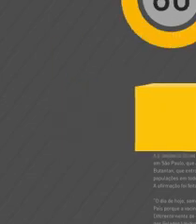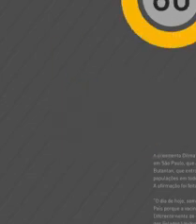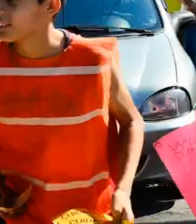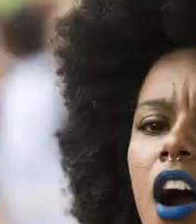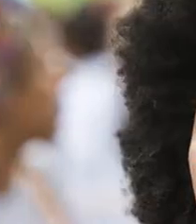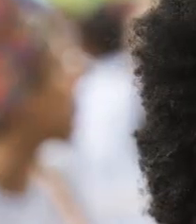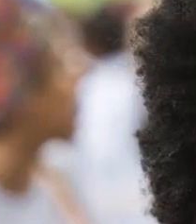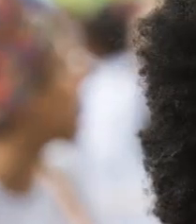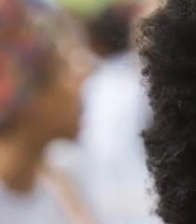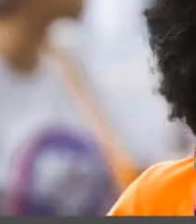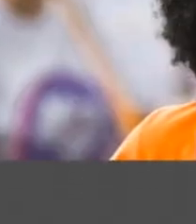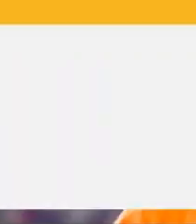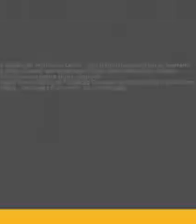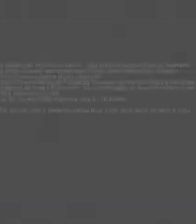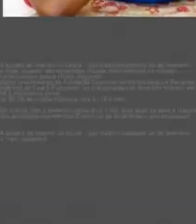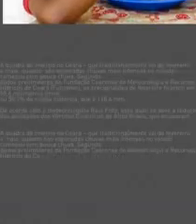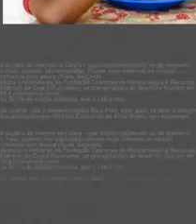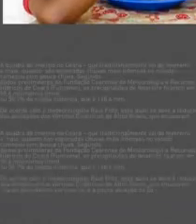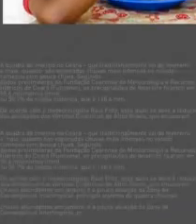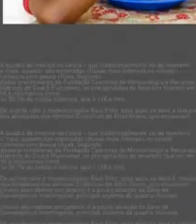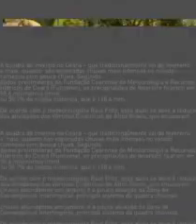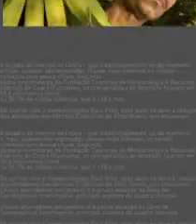NBR i